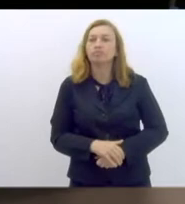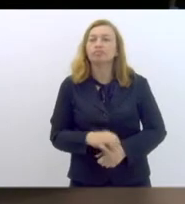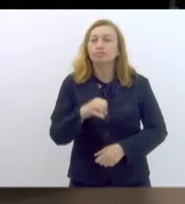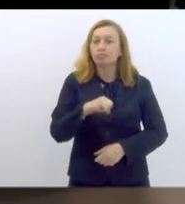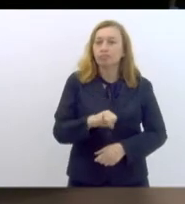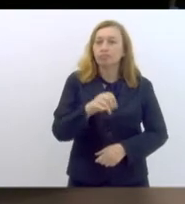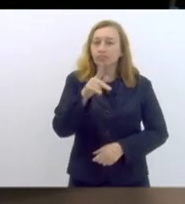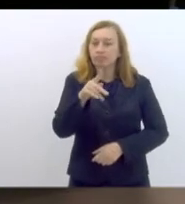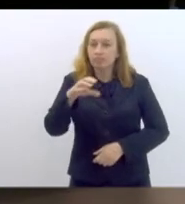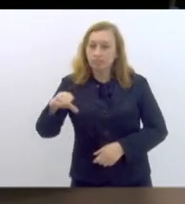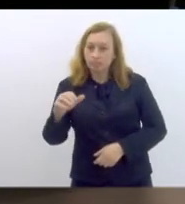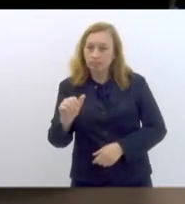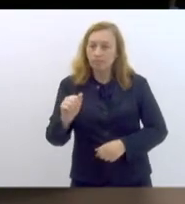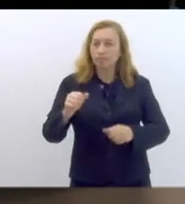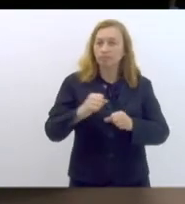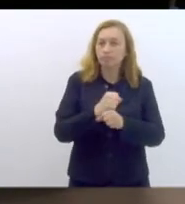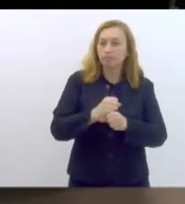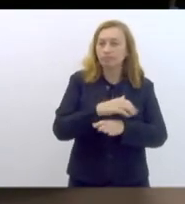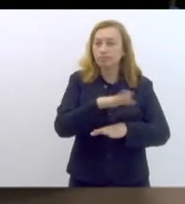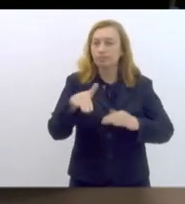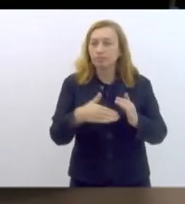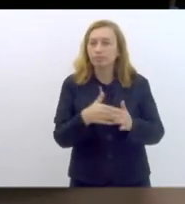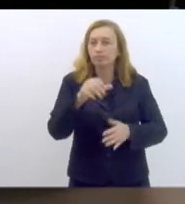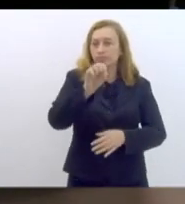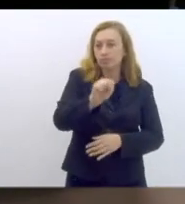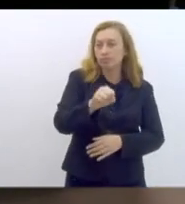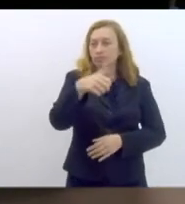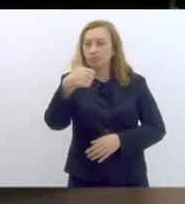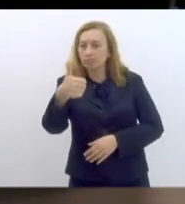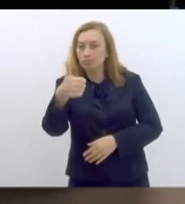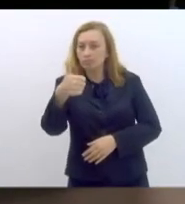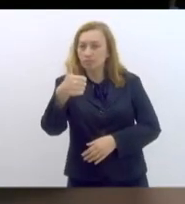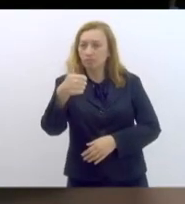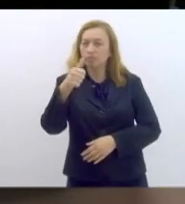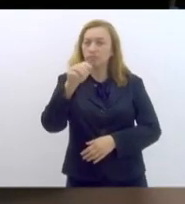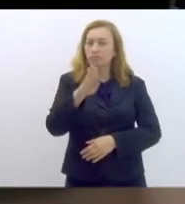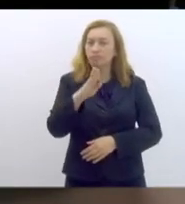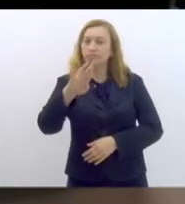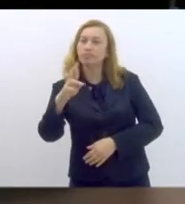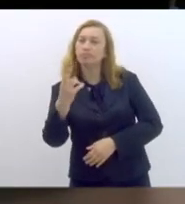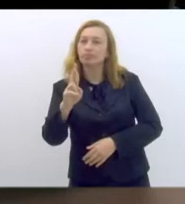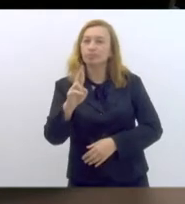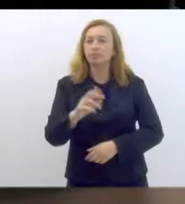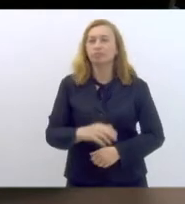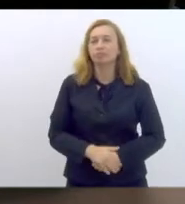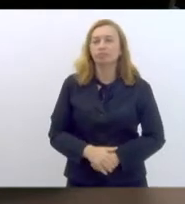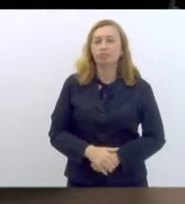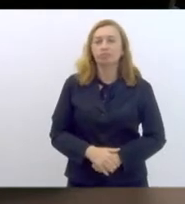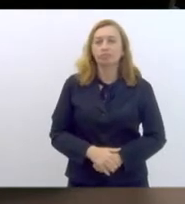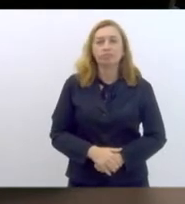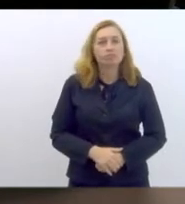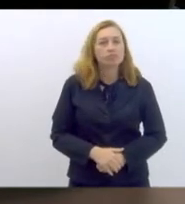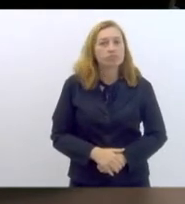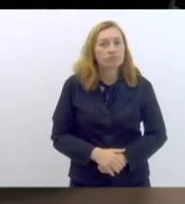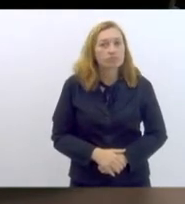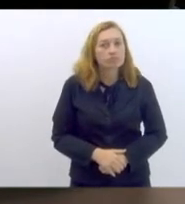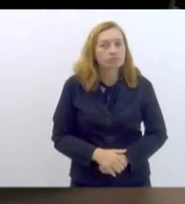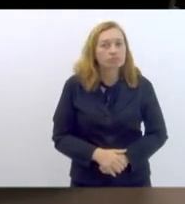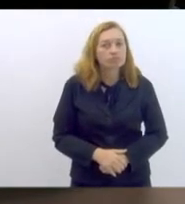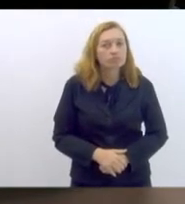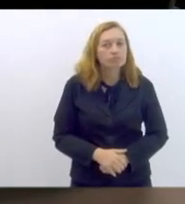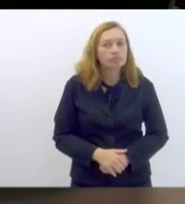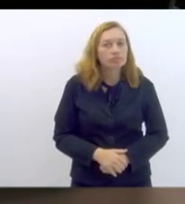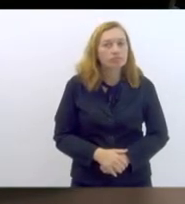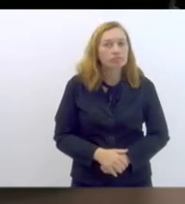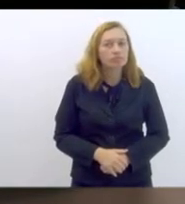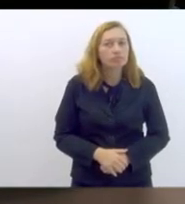fosse pelo IPCA esse período inteiro, seriam só 81 bilhões. ainda considerando o